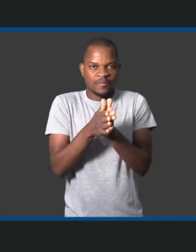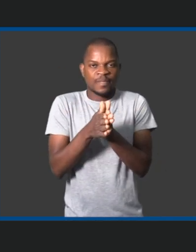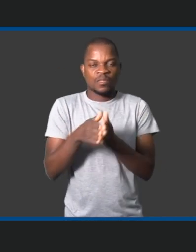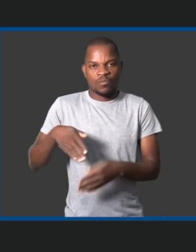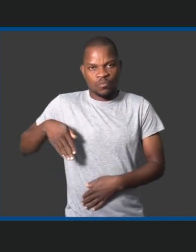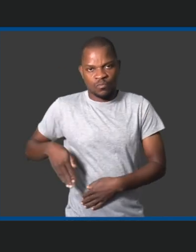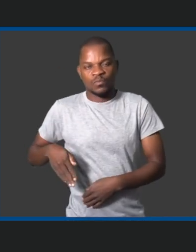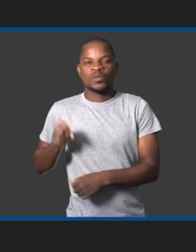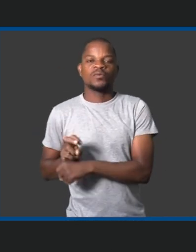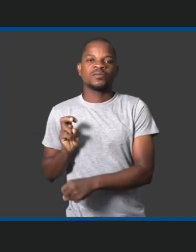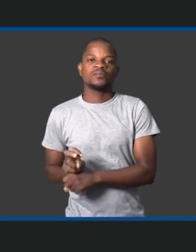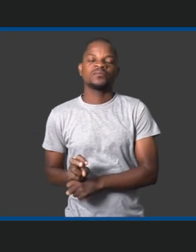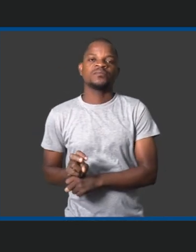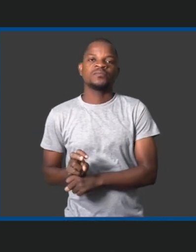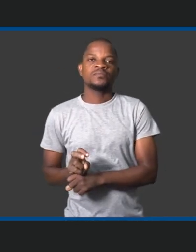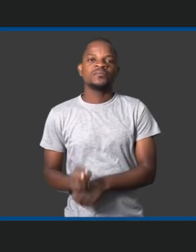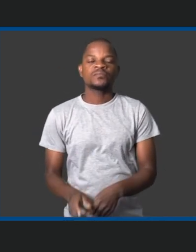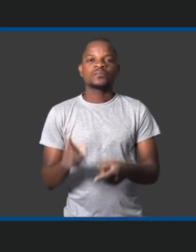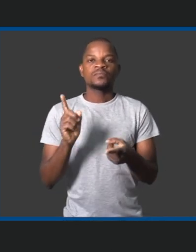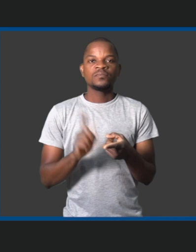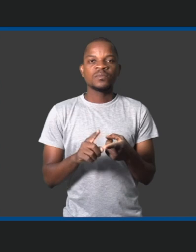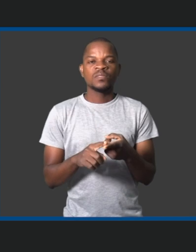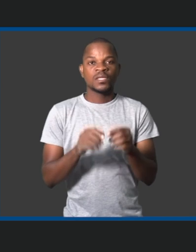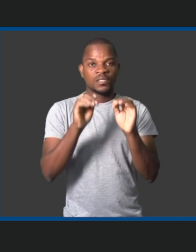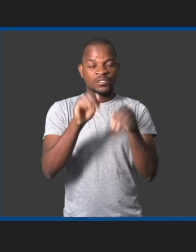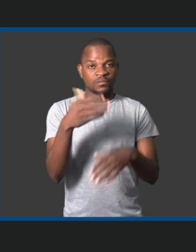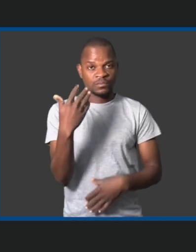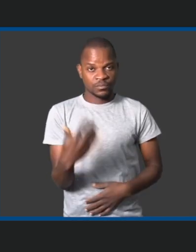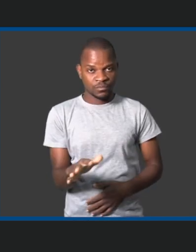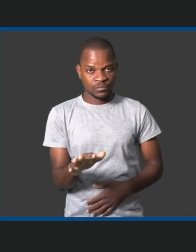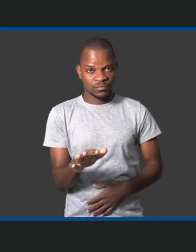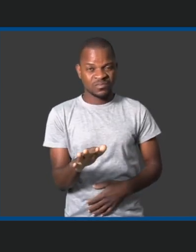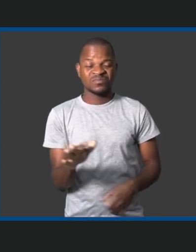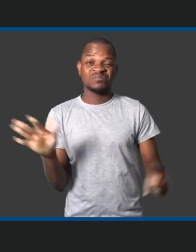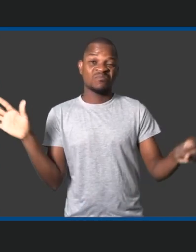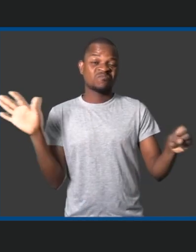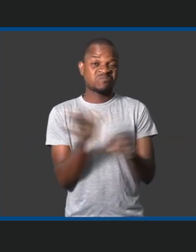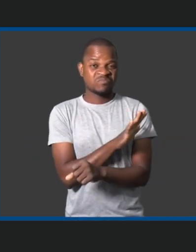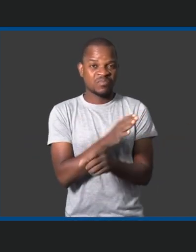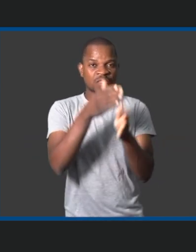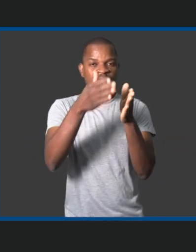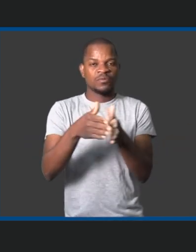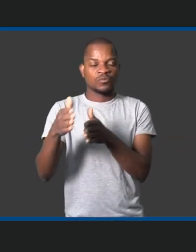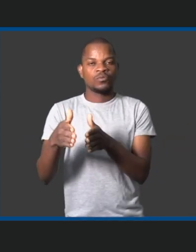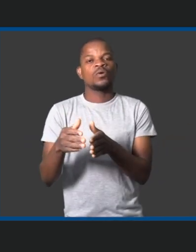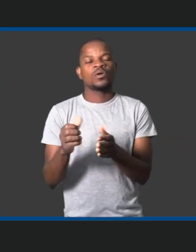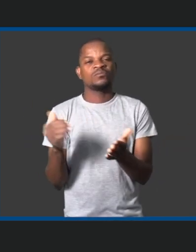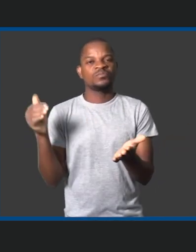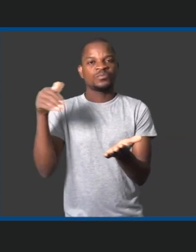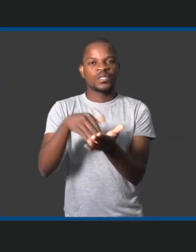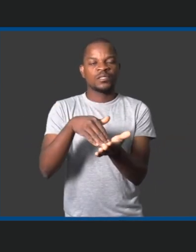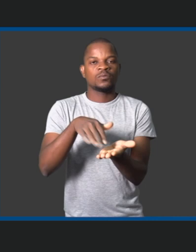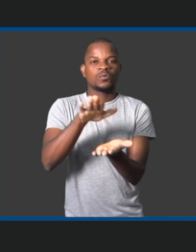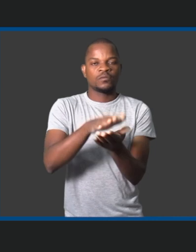vou tossir com o lencinho e dobro o lencinho, meto no meu bolso o lencinho. Subi o chapa, o chapa estava